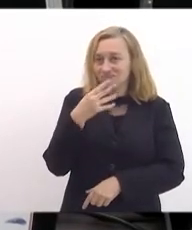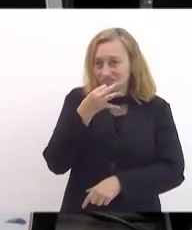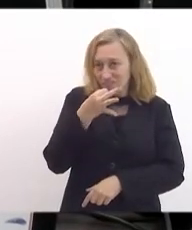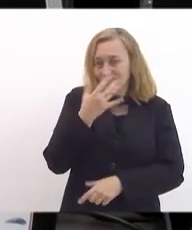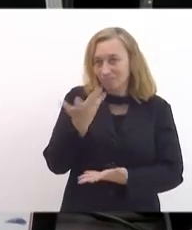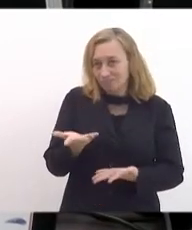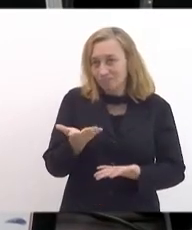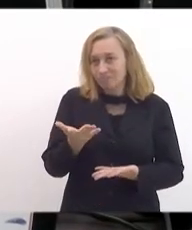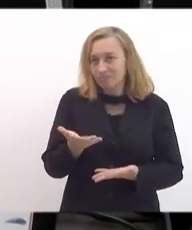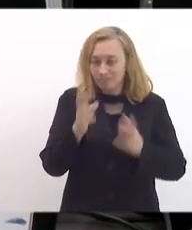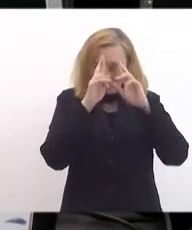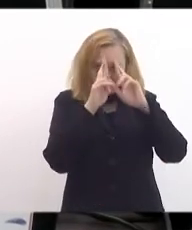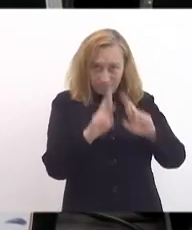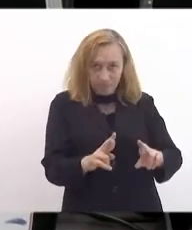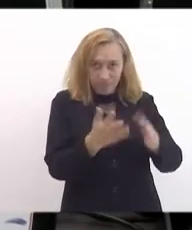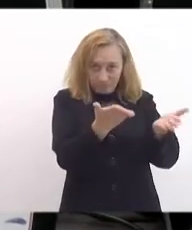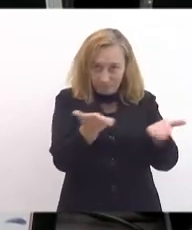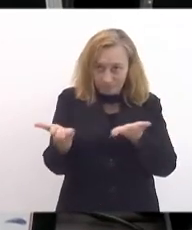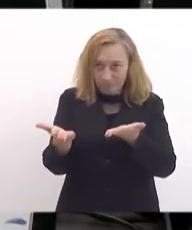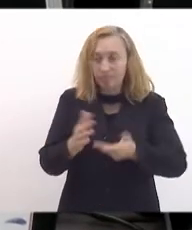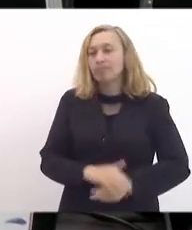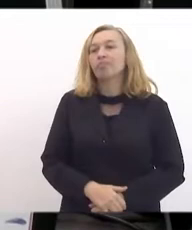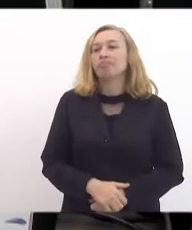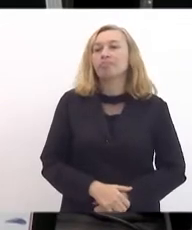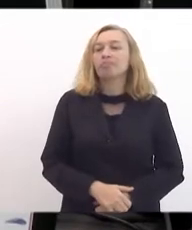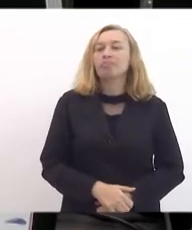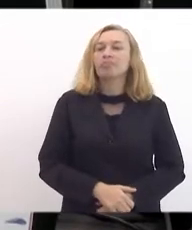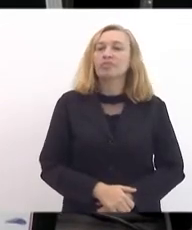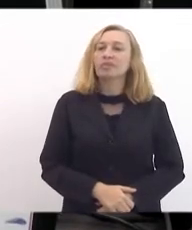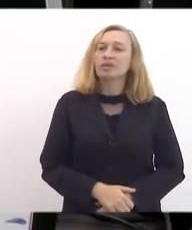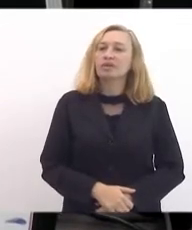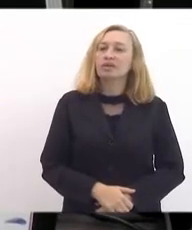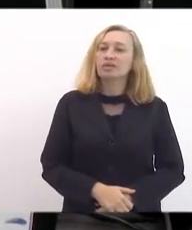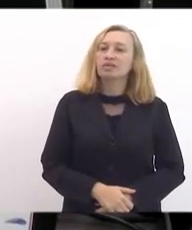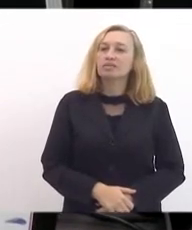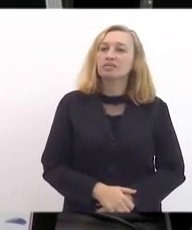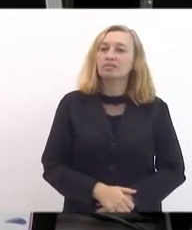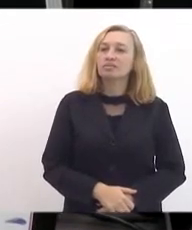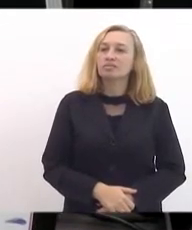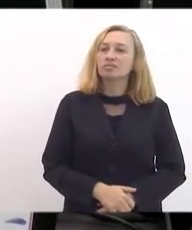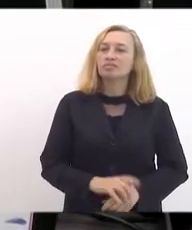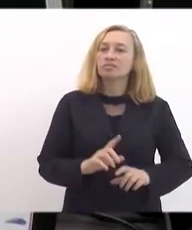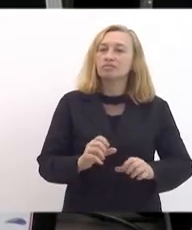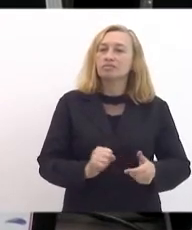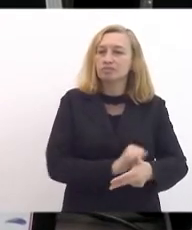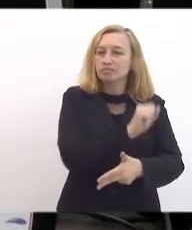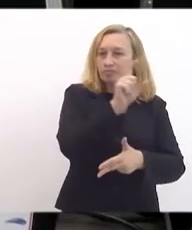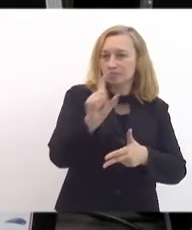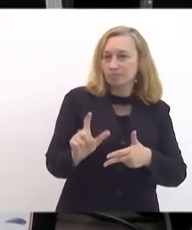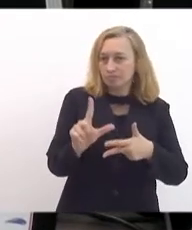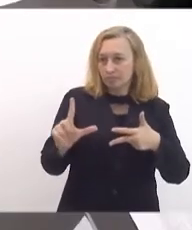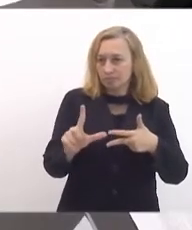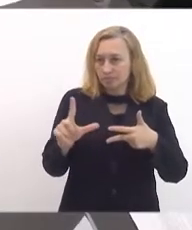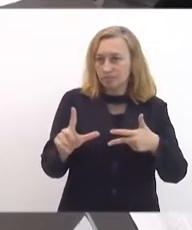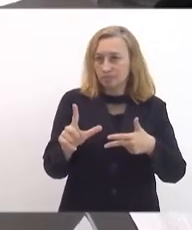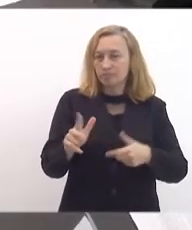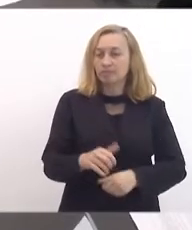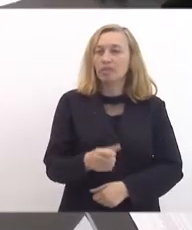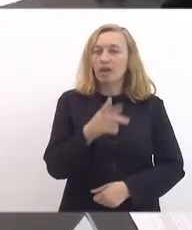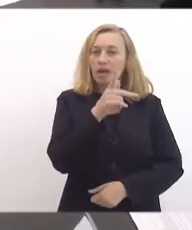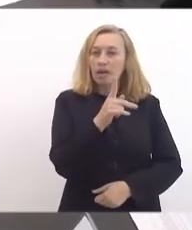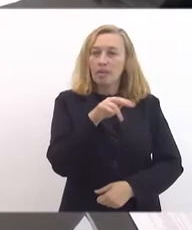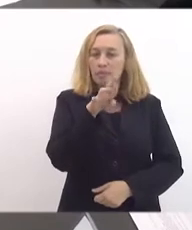tá respeitamos aí a postura EA primazia tá E é prerrogativa do Poder Legislativo o Pedro olha